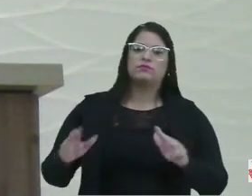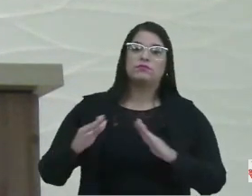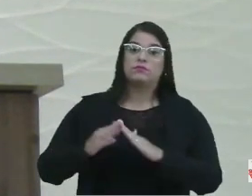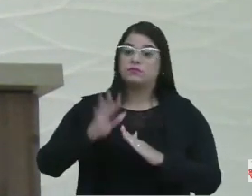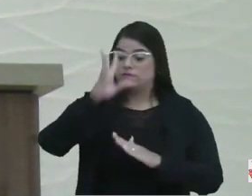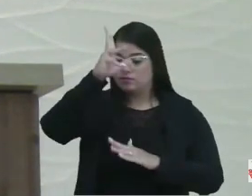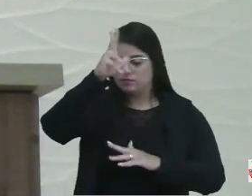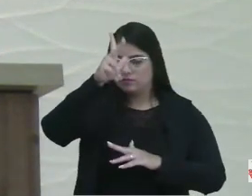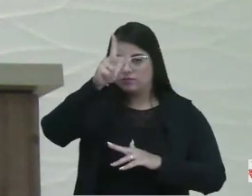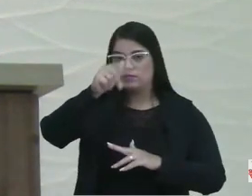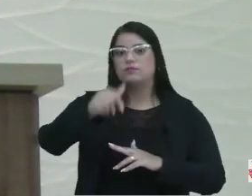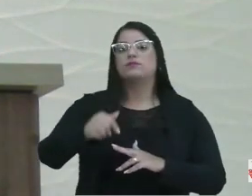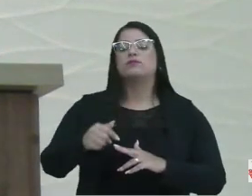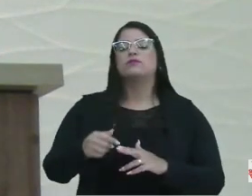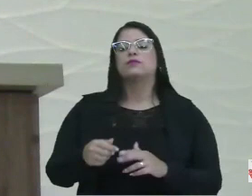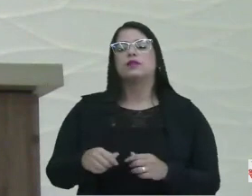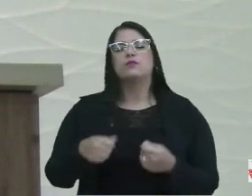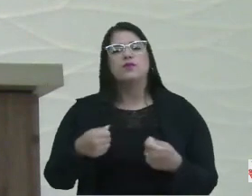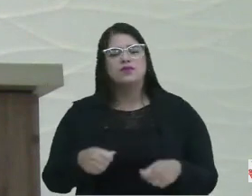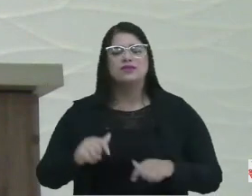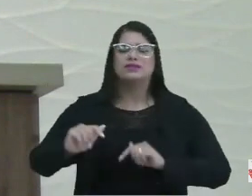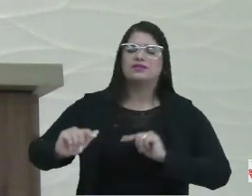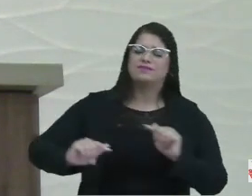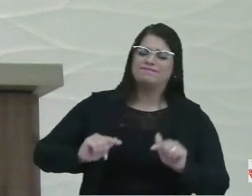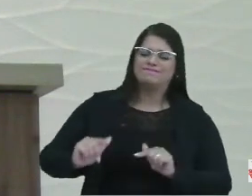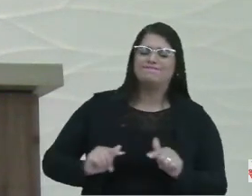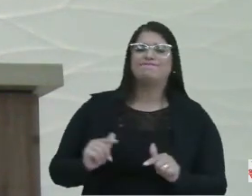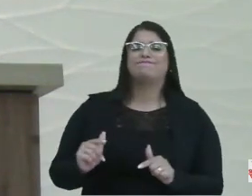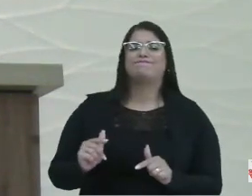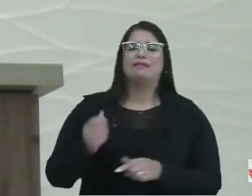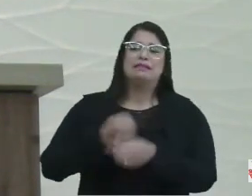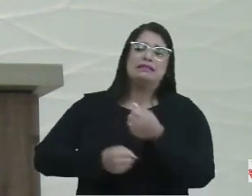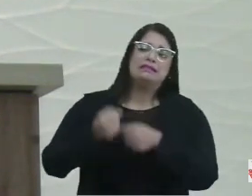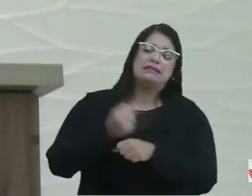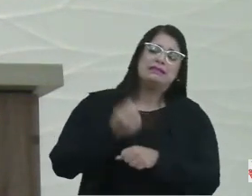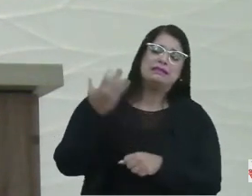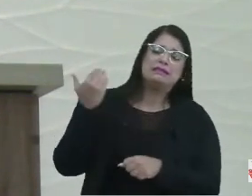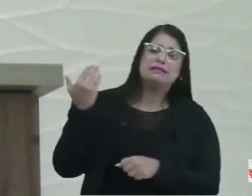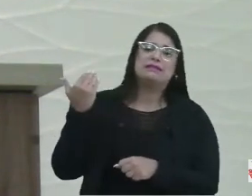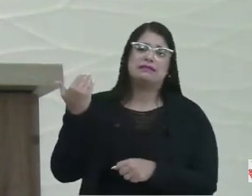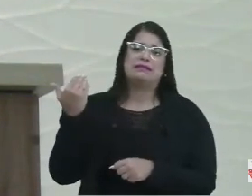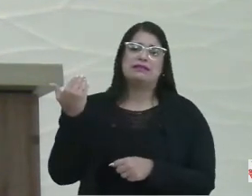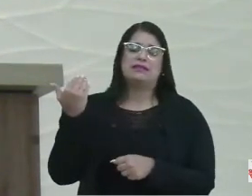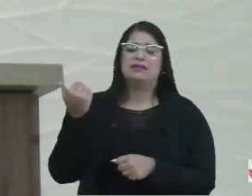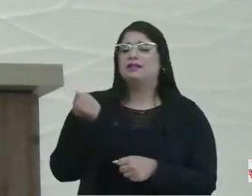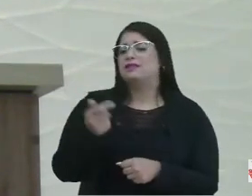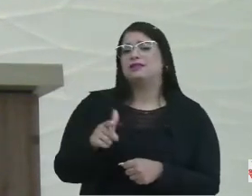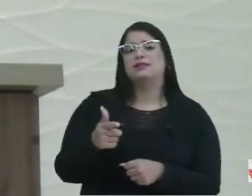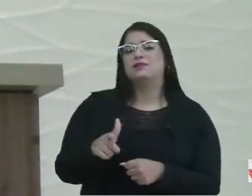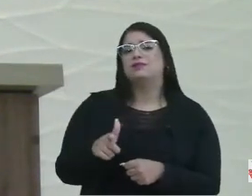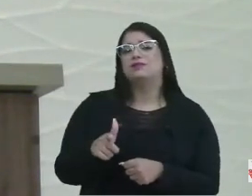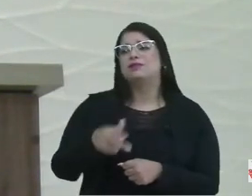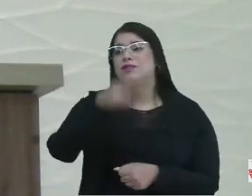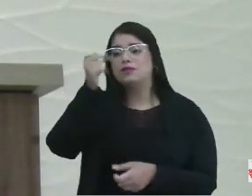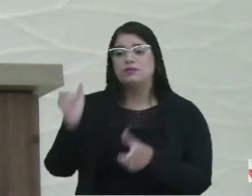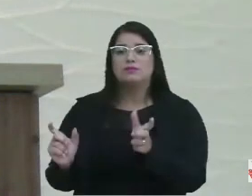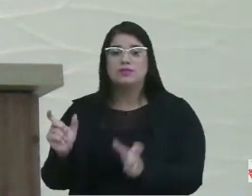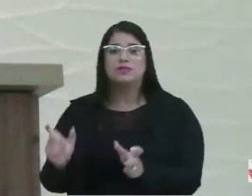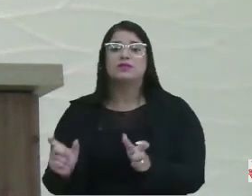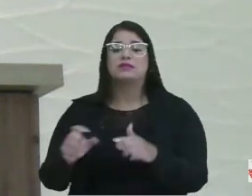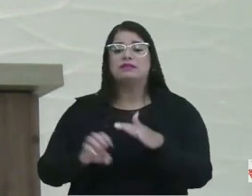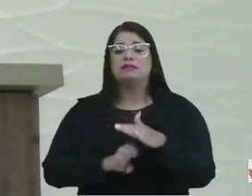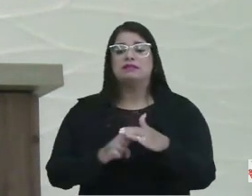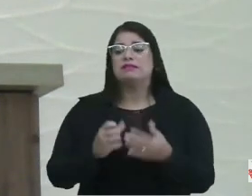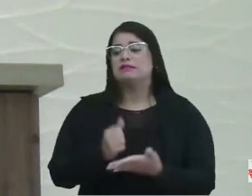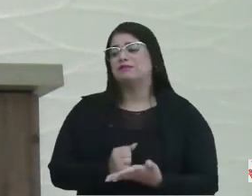para poder ter uma renda, que estava aí desde o ano passado, sem nenhum empresário